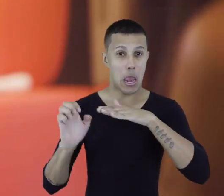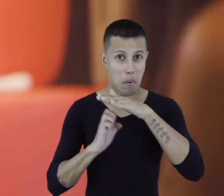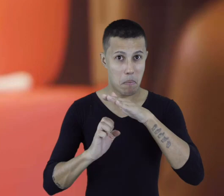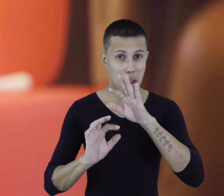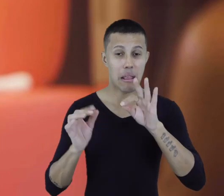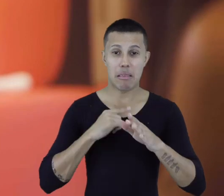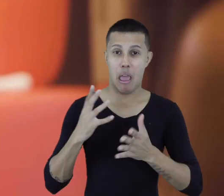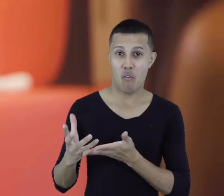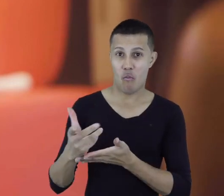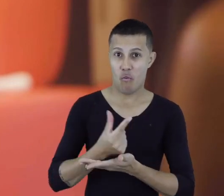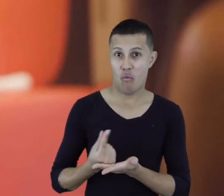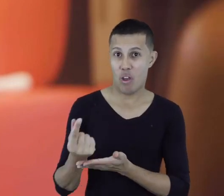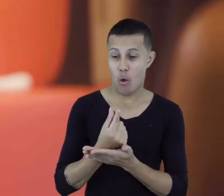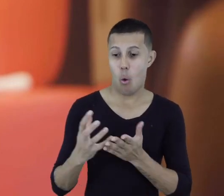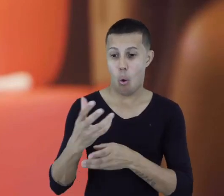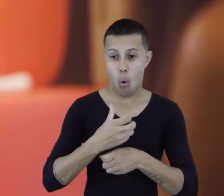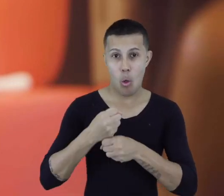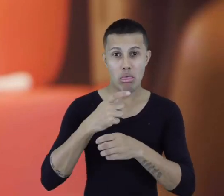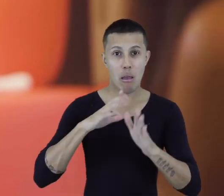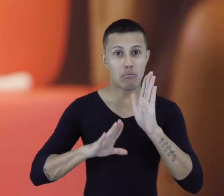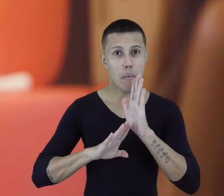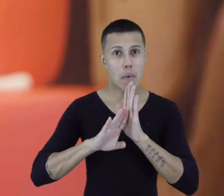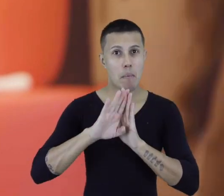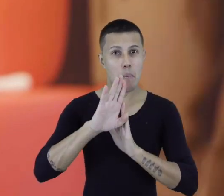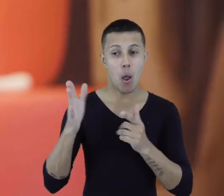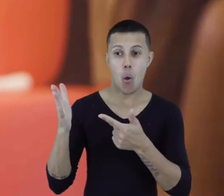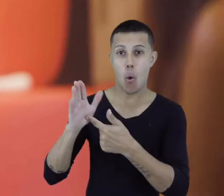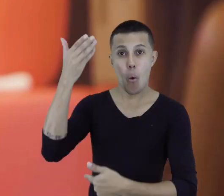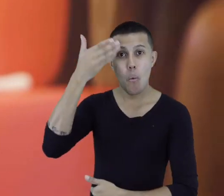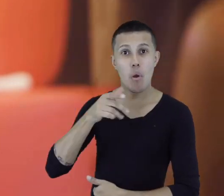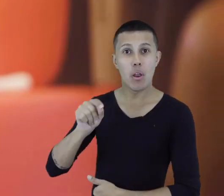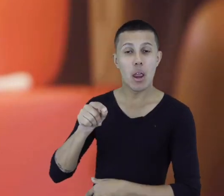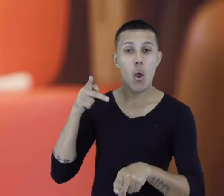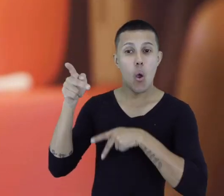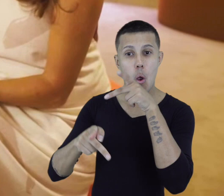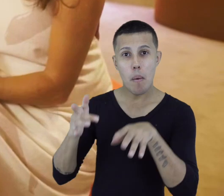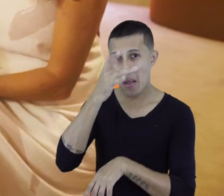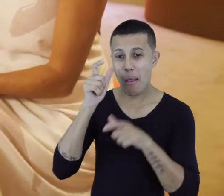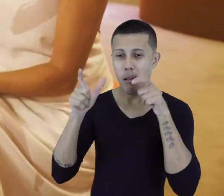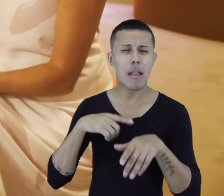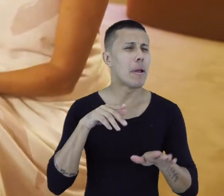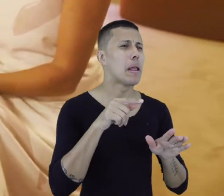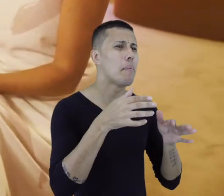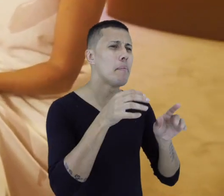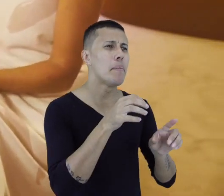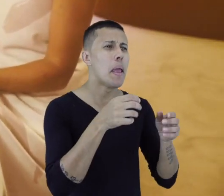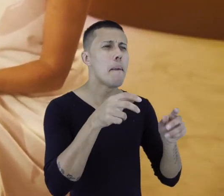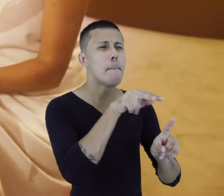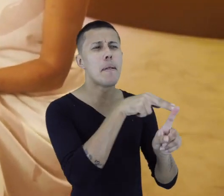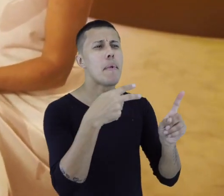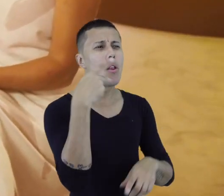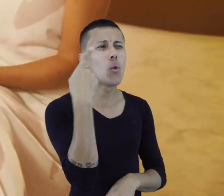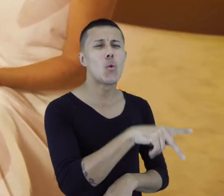gente tem faturamento, a gente tem crescente de faturamento, isso sinaliza o público querendo, né? O que você tem de perspectiva? Qual